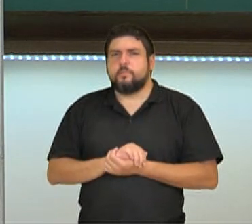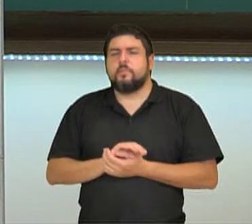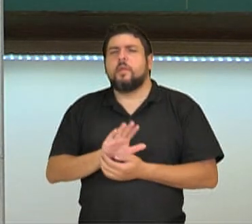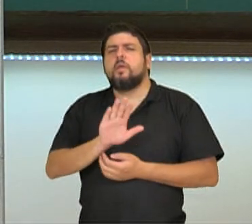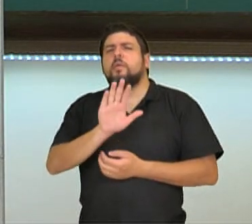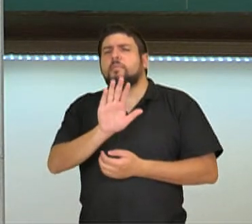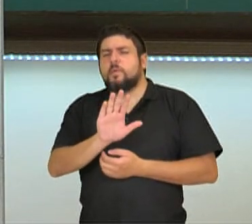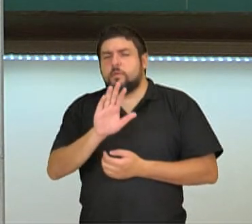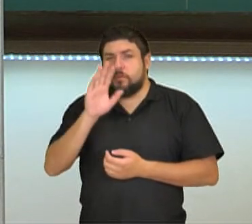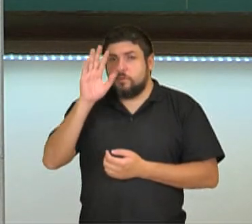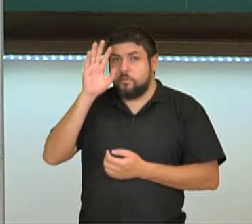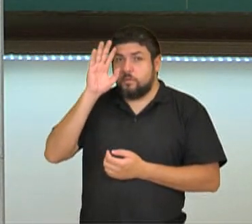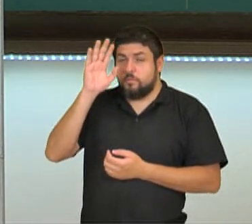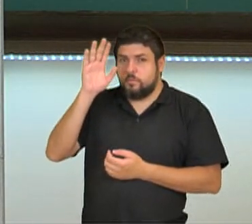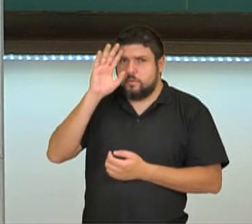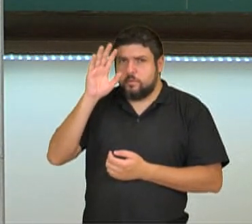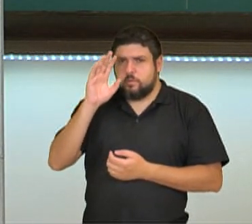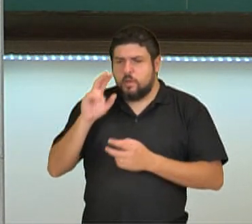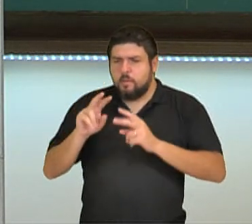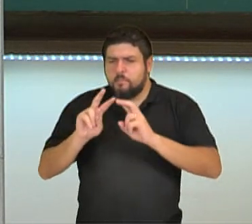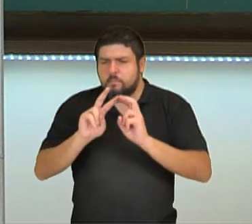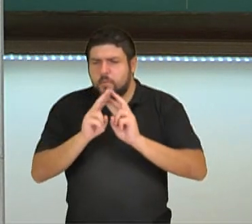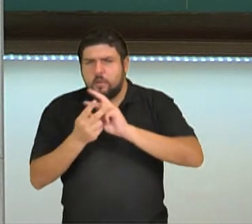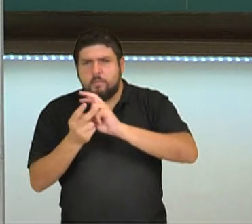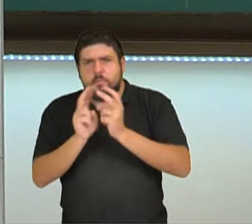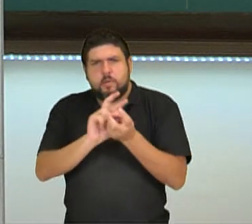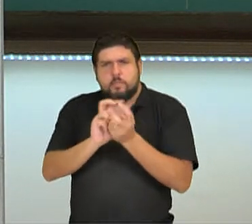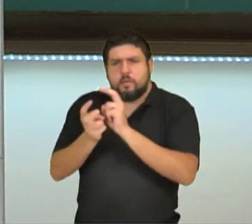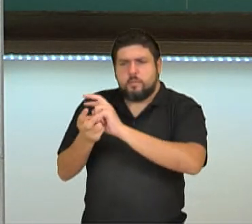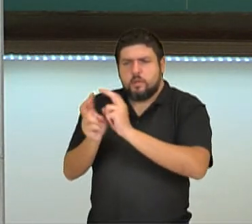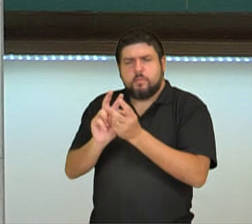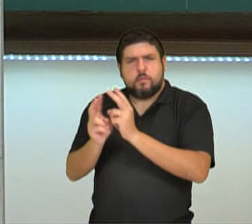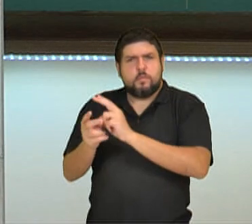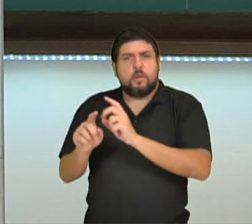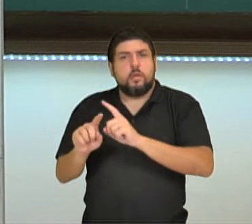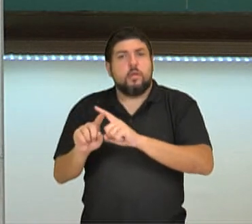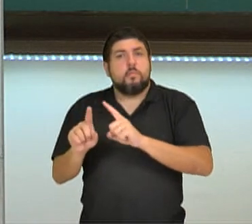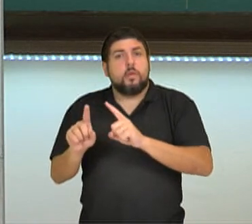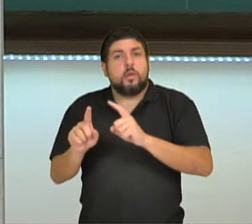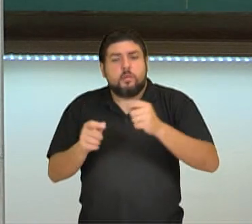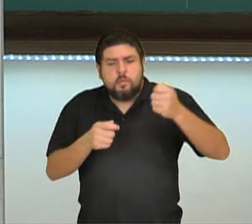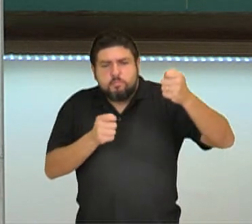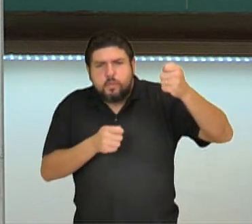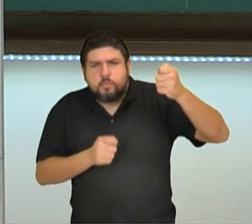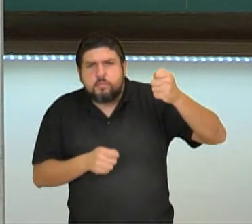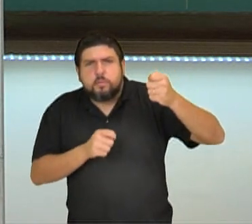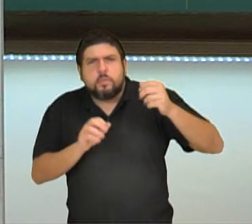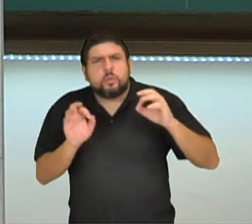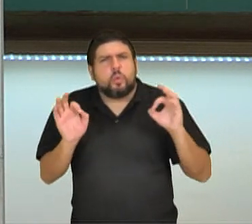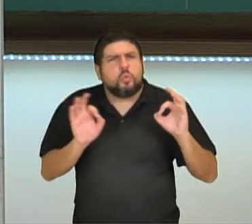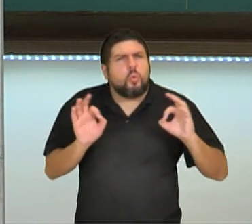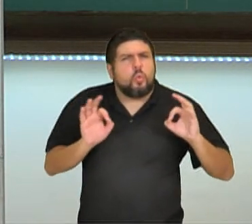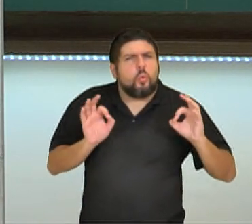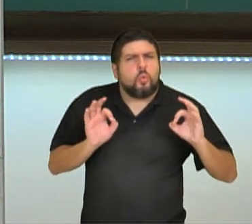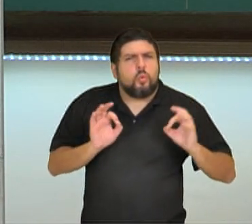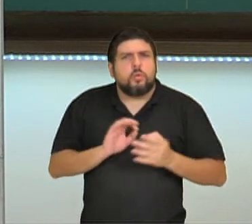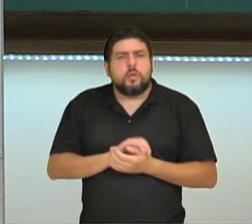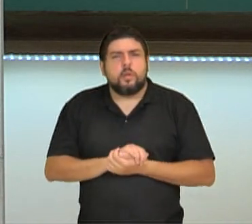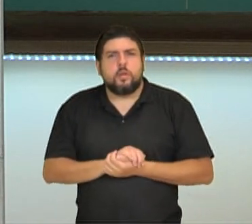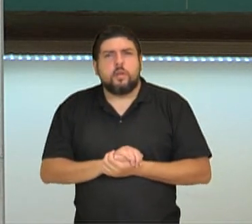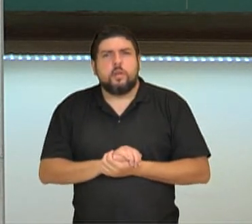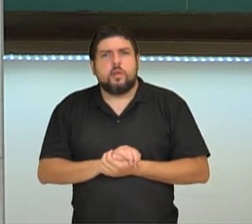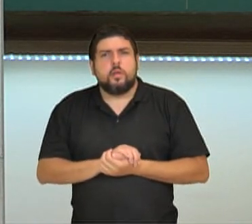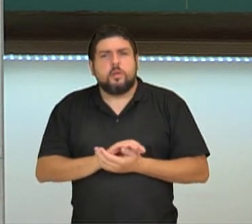seria possível uma roda de capoeira sem a música, sem aquele toque característico